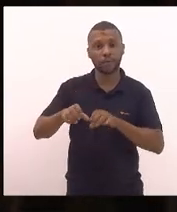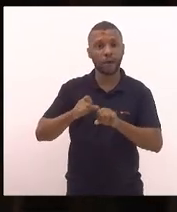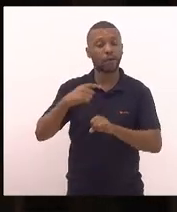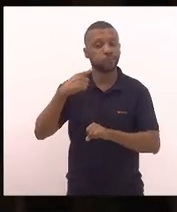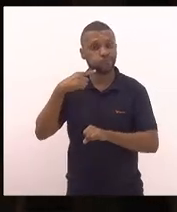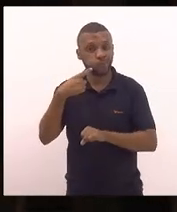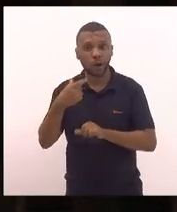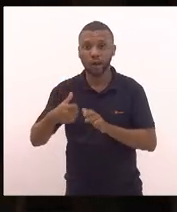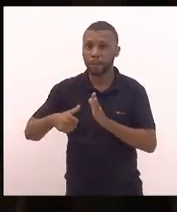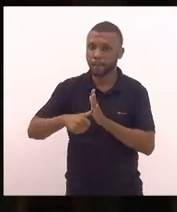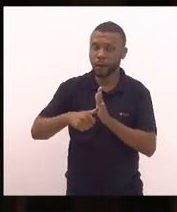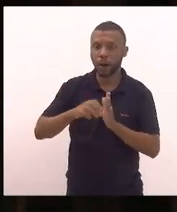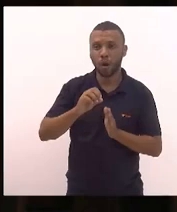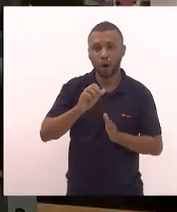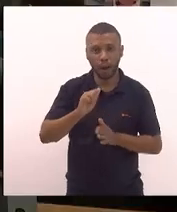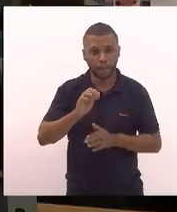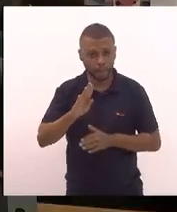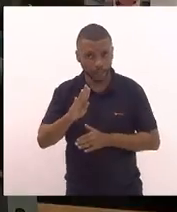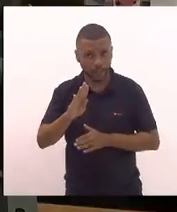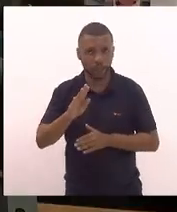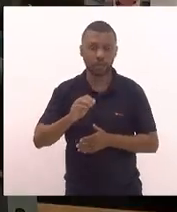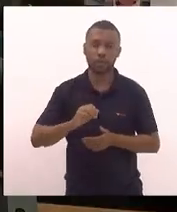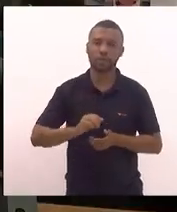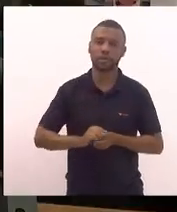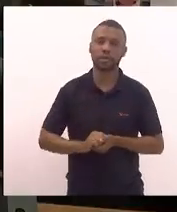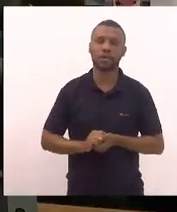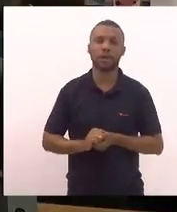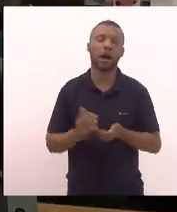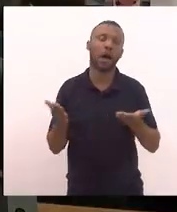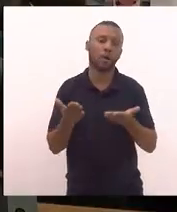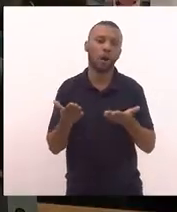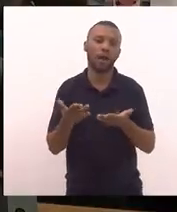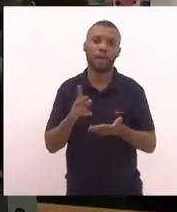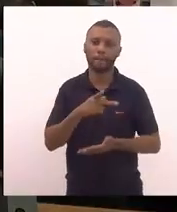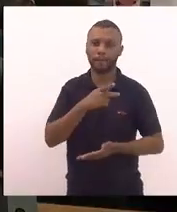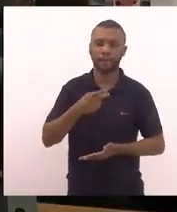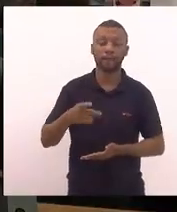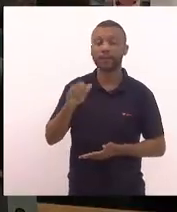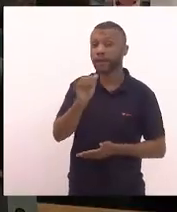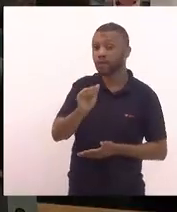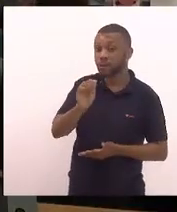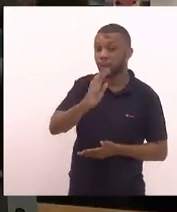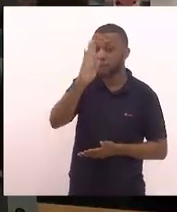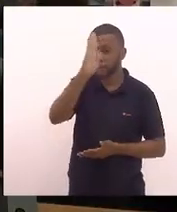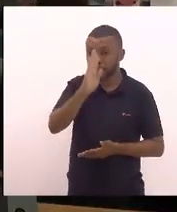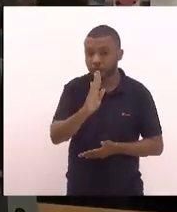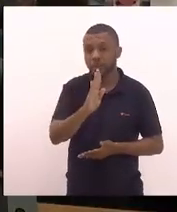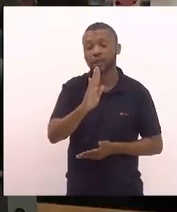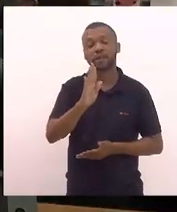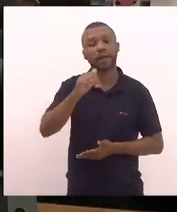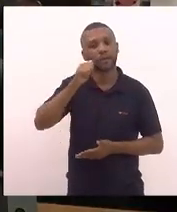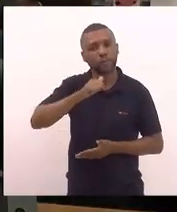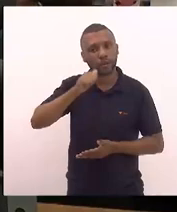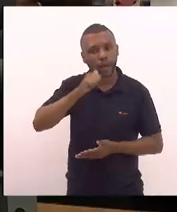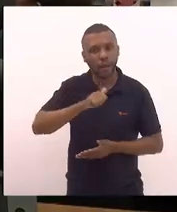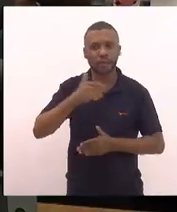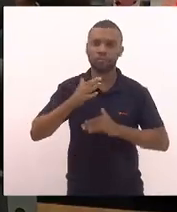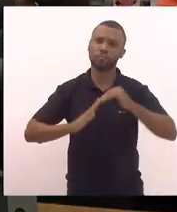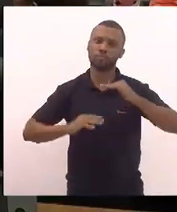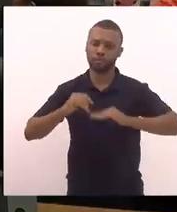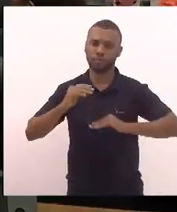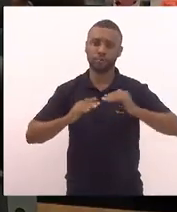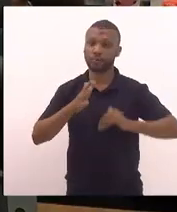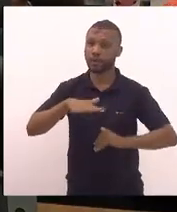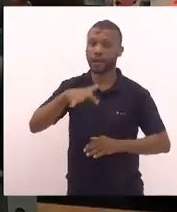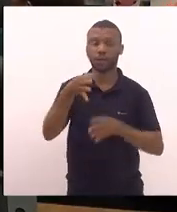da Ordem dos Advogados do Brasil, atualmente é presidente da Associação Brasileira das Mulheres de Carreira